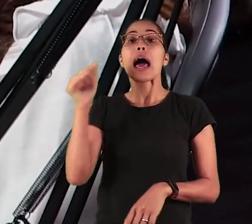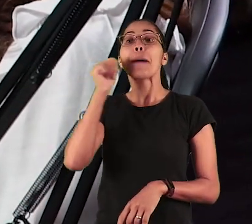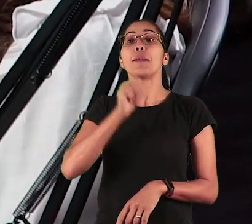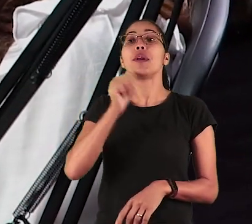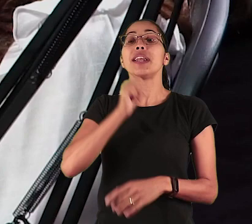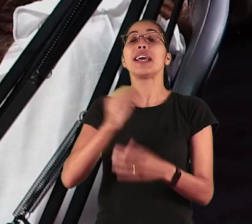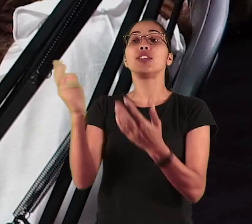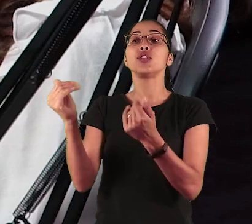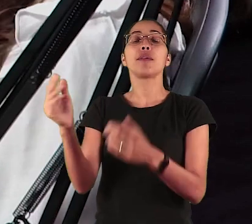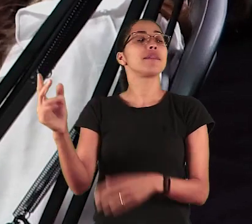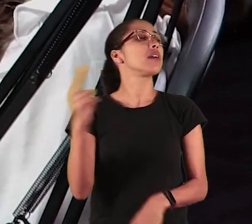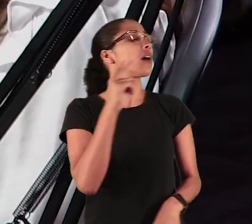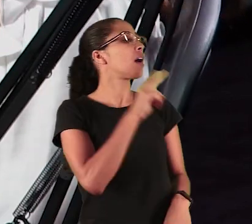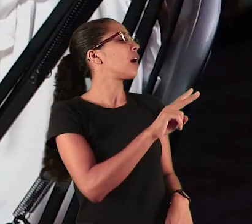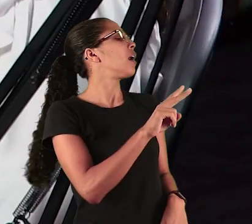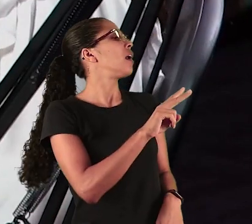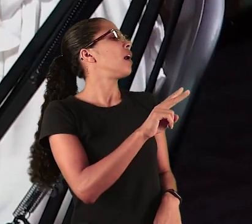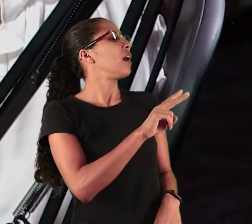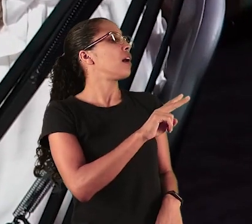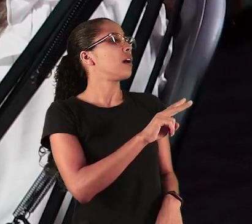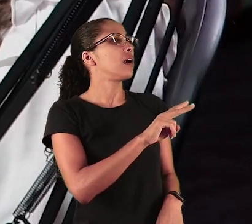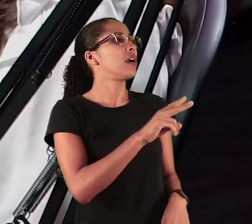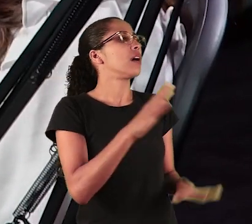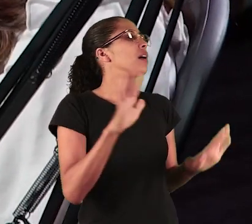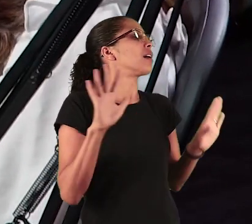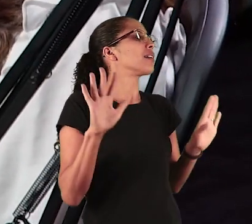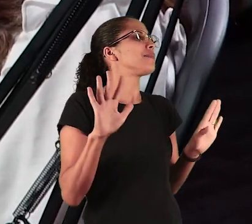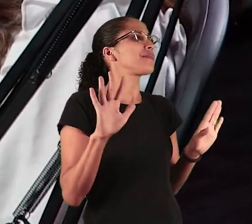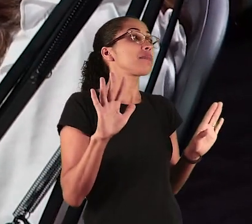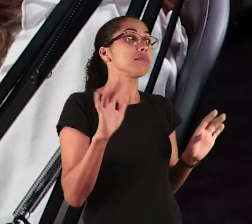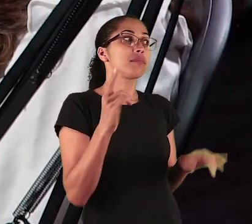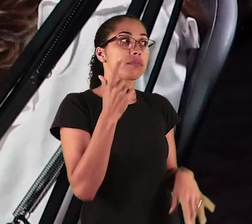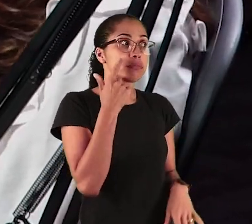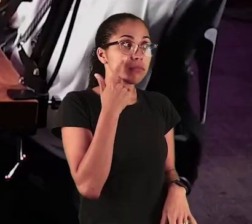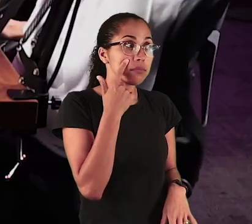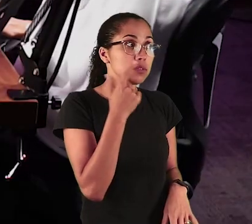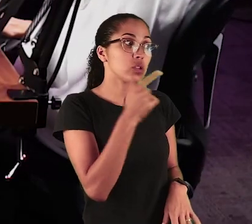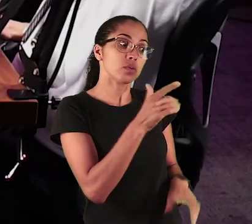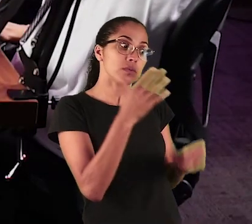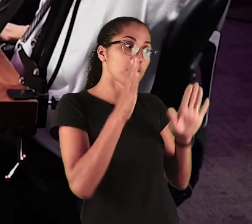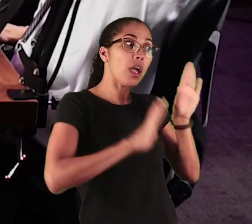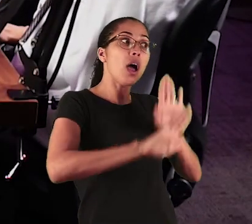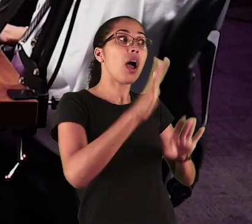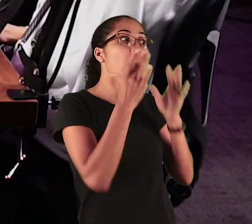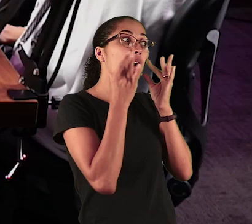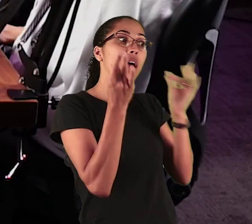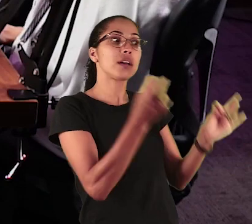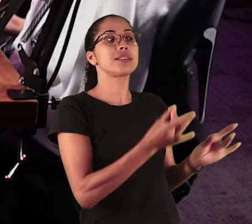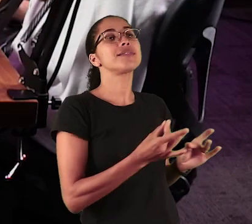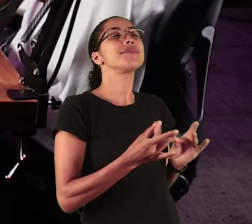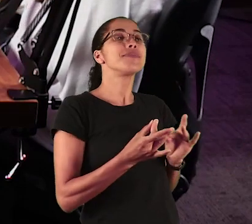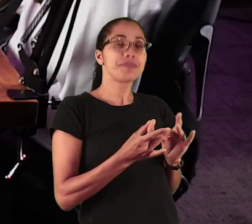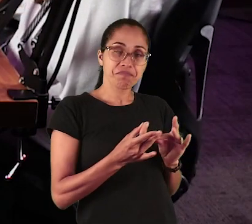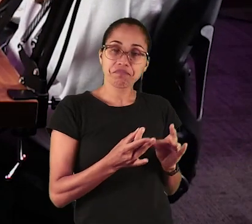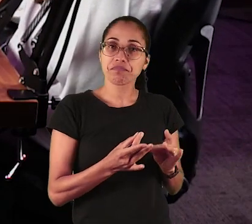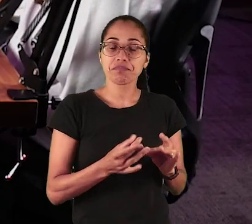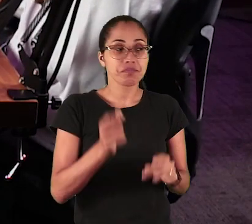estão entrando no mercado de trabalho já estão olhando falando assim mas espera aí é natural não vou cair nessa né